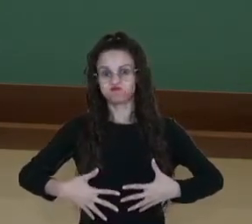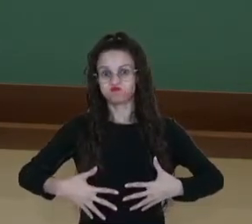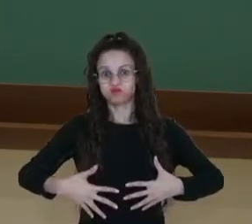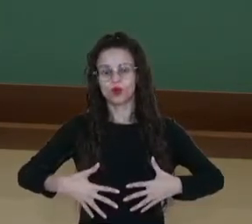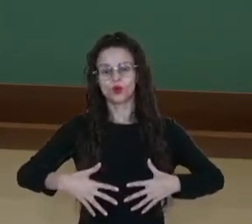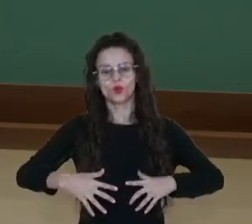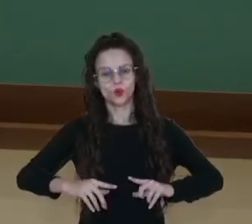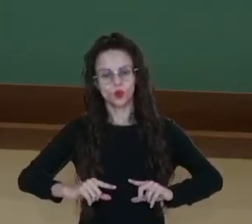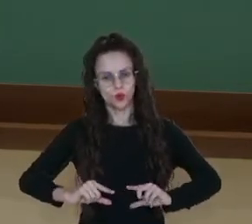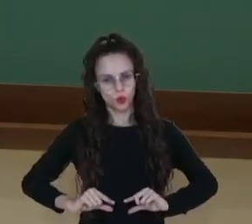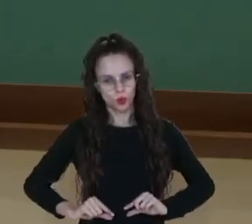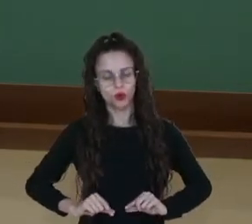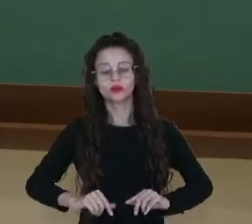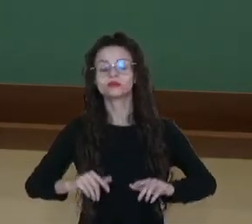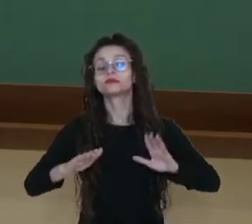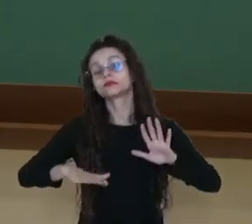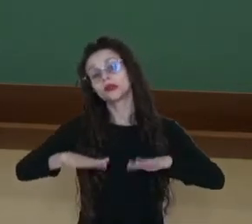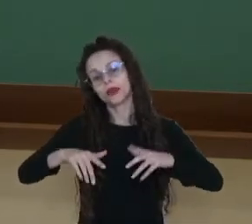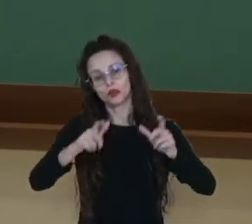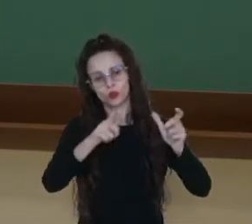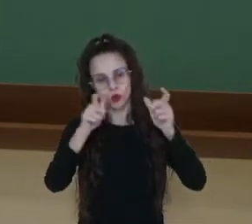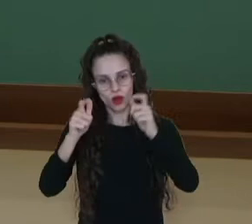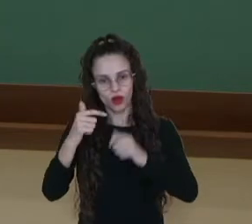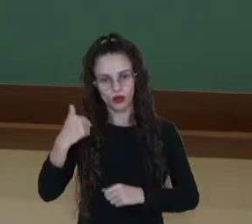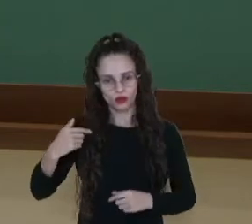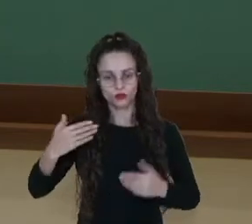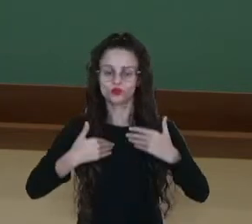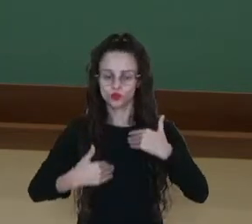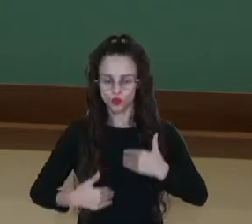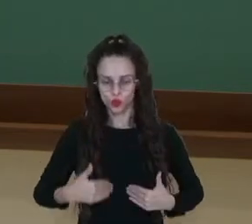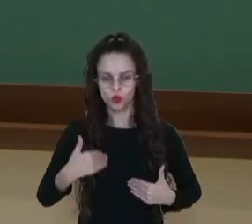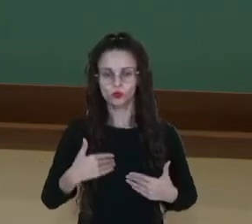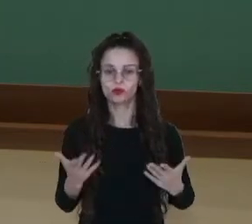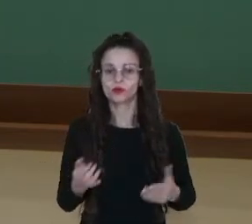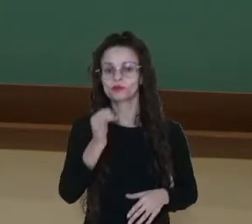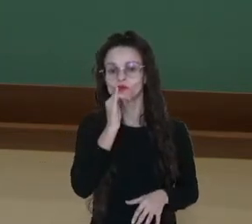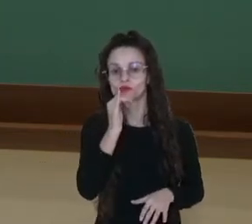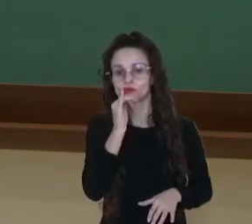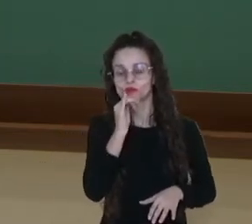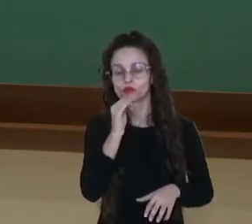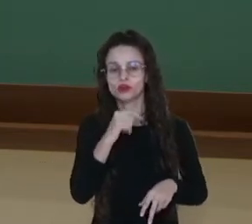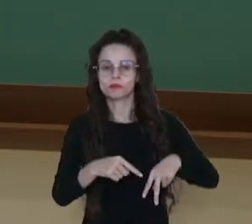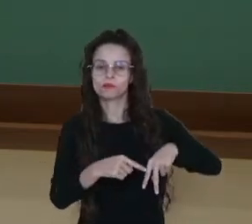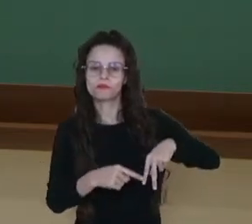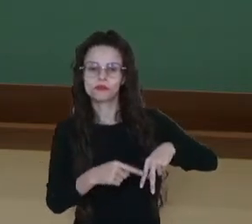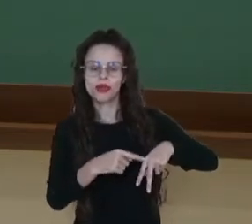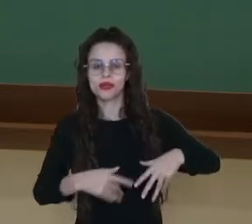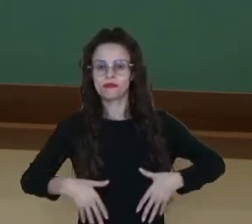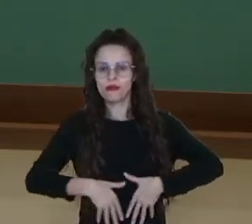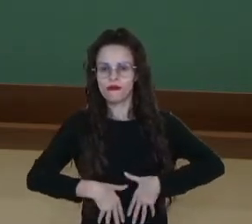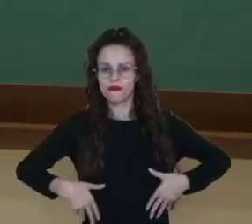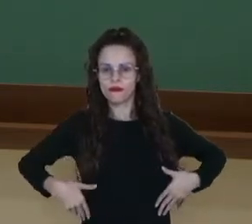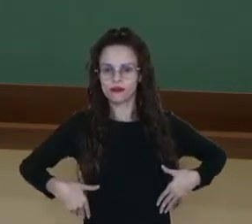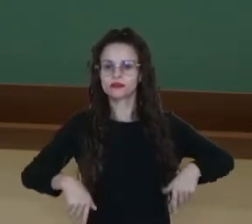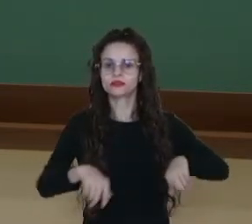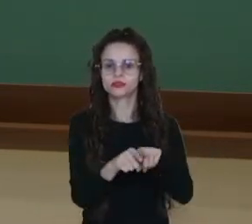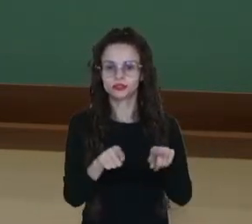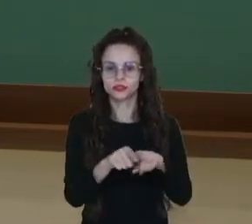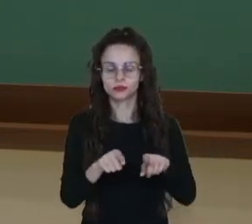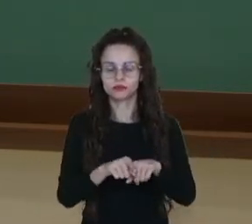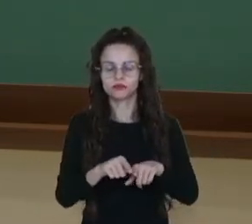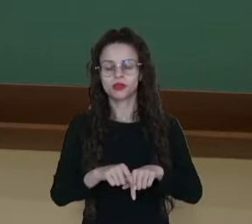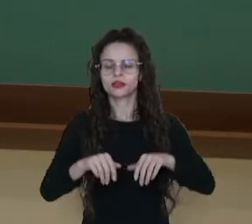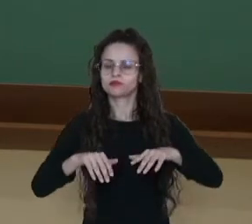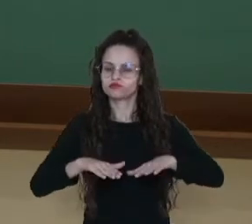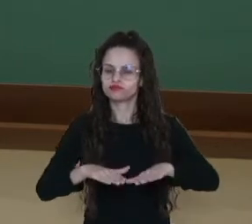inchaço em determinadas áreas do nosso corpo, como pernas, regiões abdominais. Então, ativa